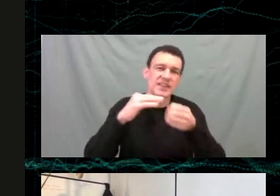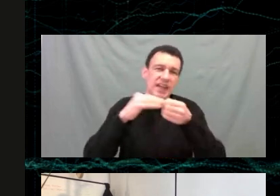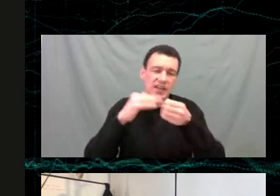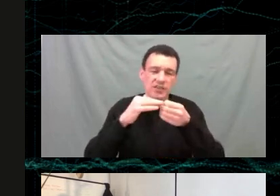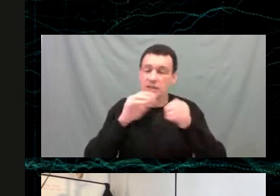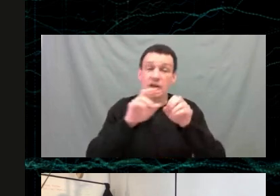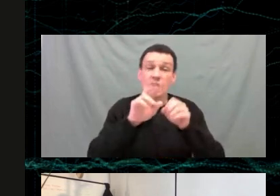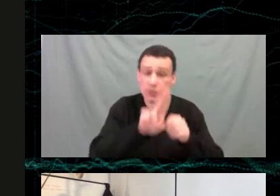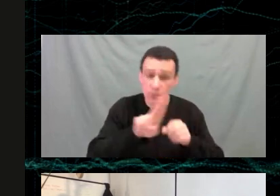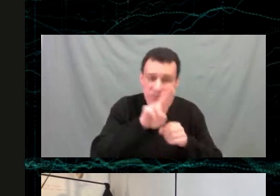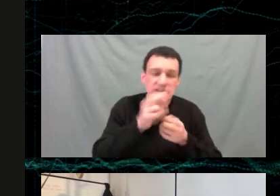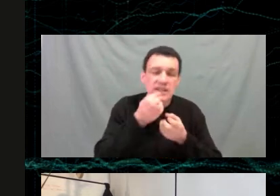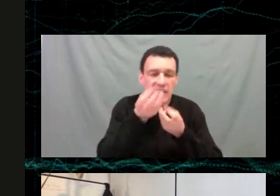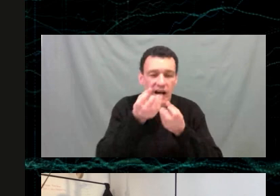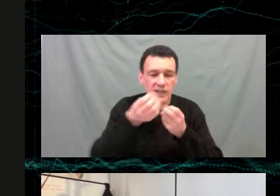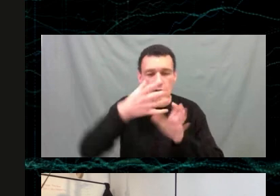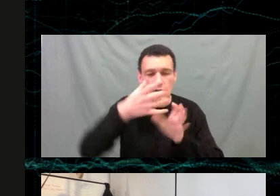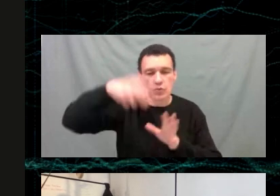instância não está pronta.